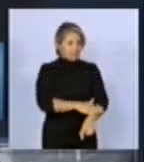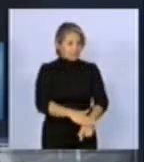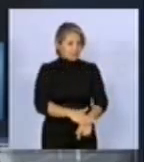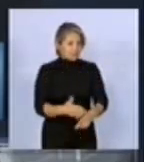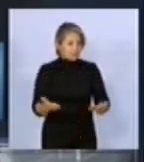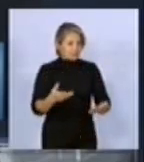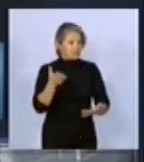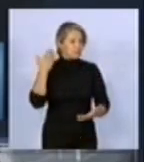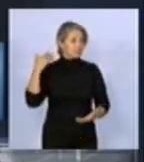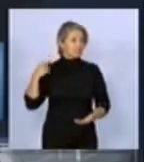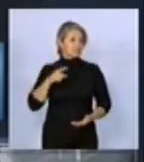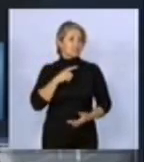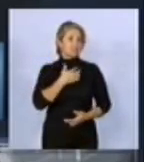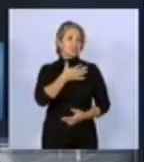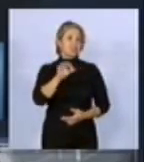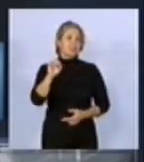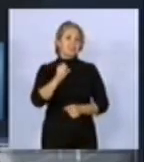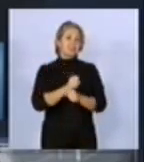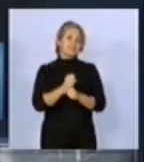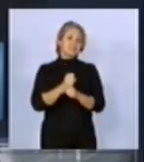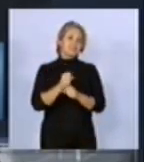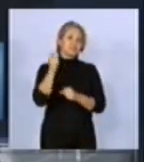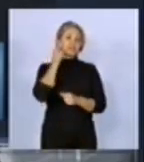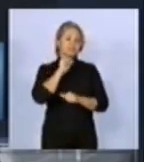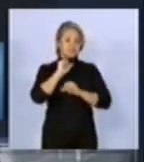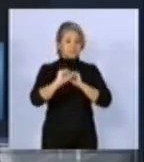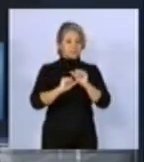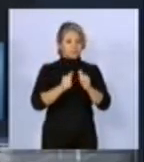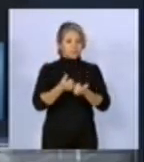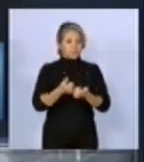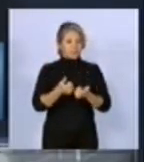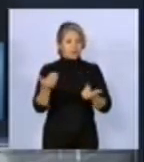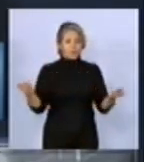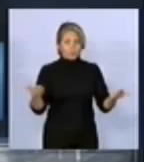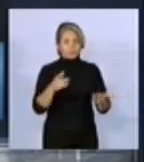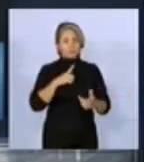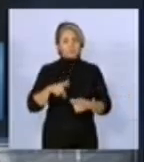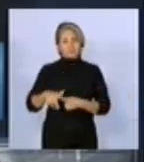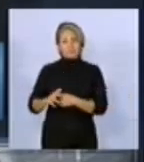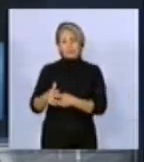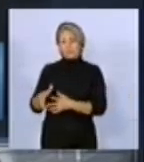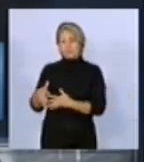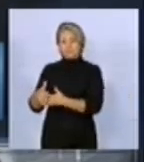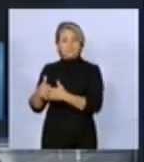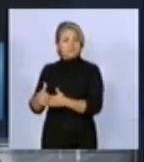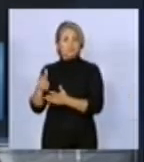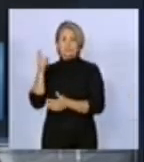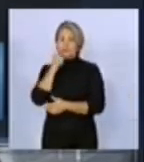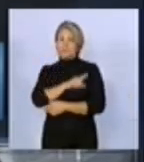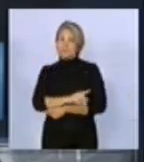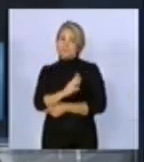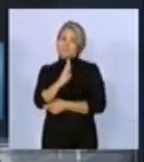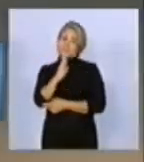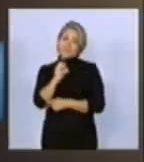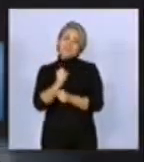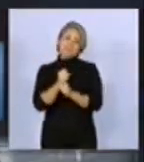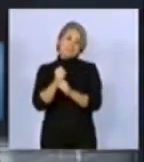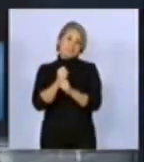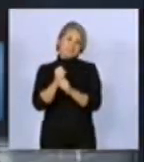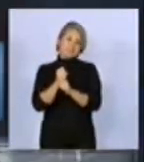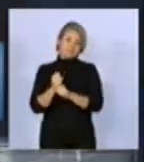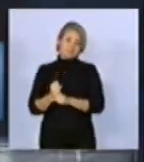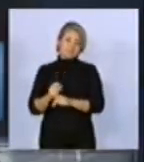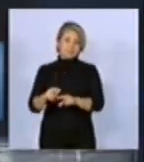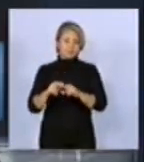levavam até 10 anos para serem reformados hoje com a colheta mecânica não chegam a 4 anos então